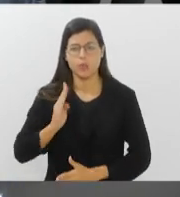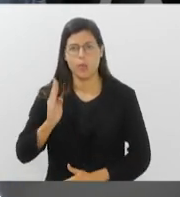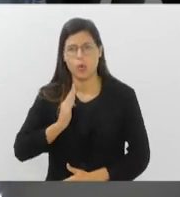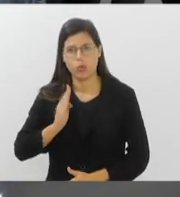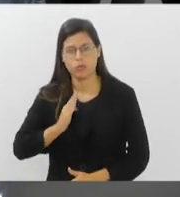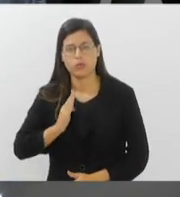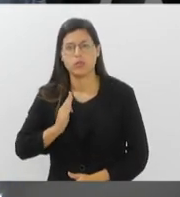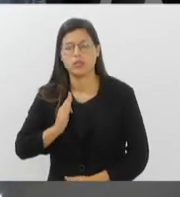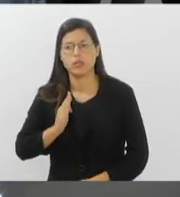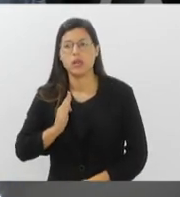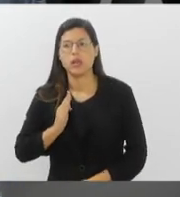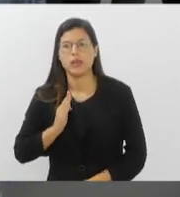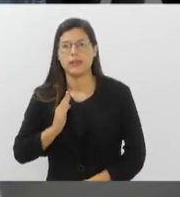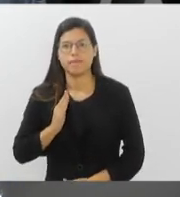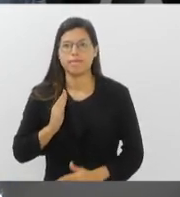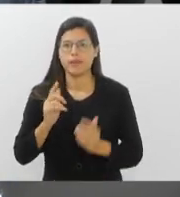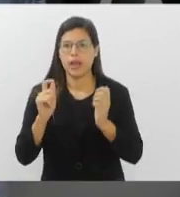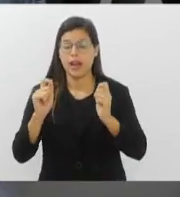de